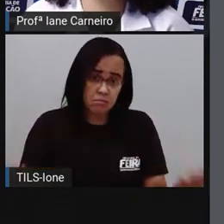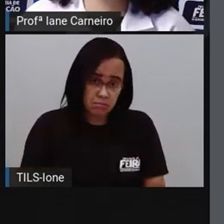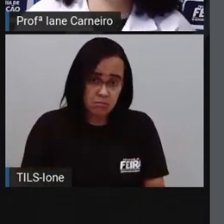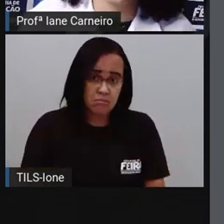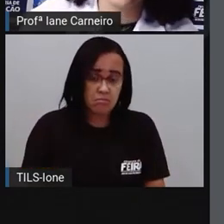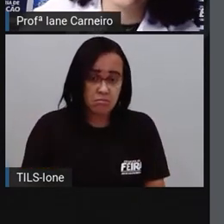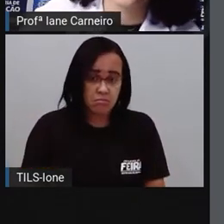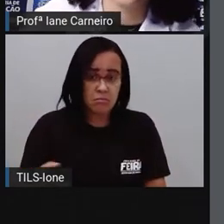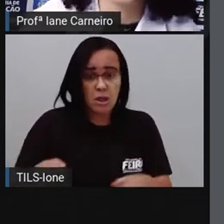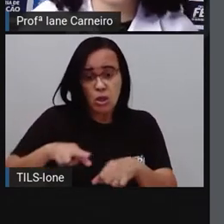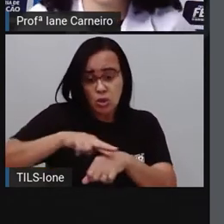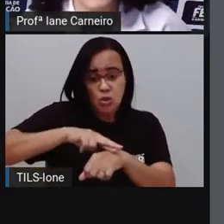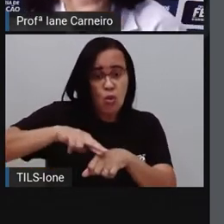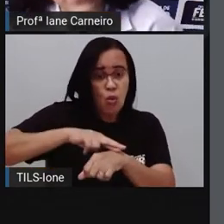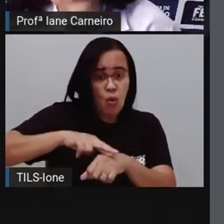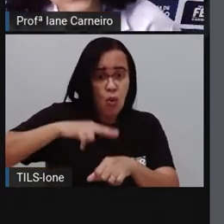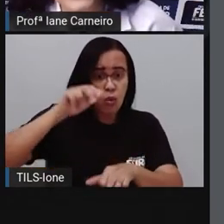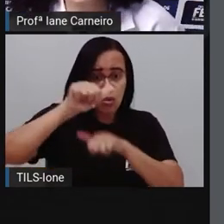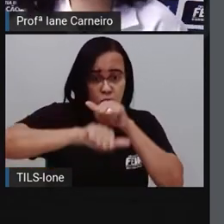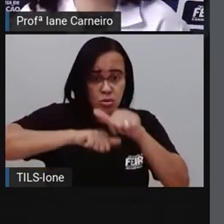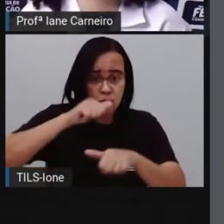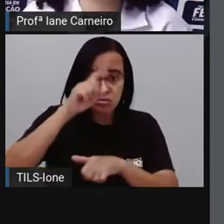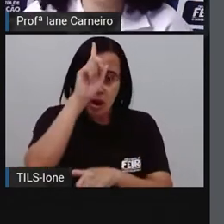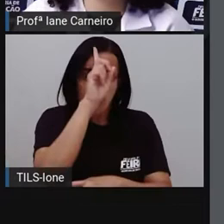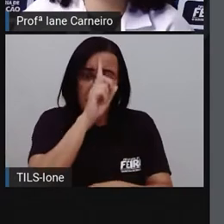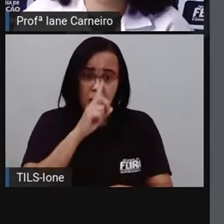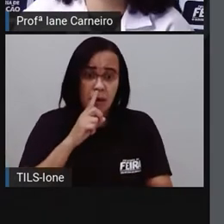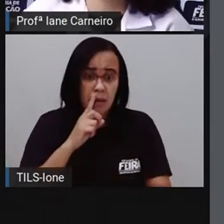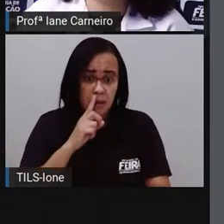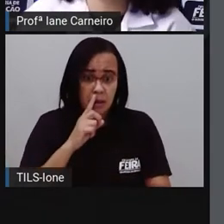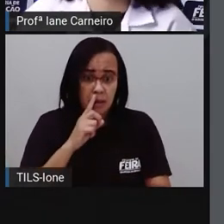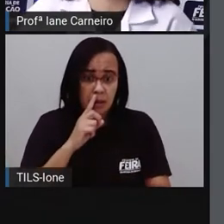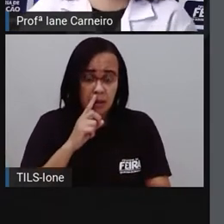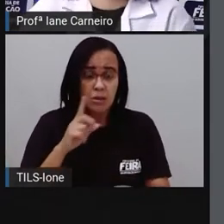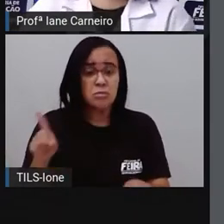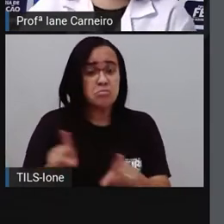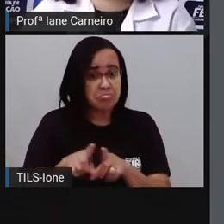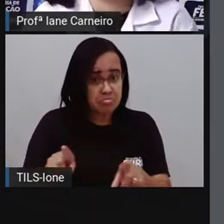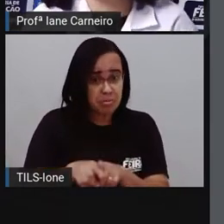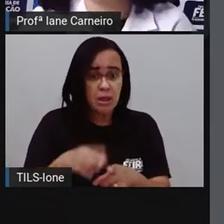De roxo para amarelo. E até para cor de vinho.